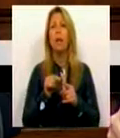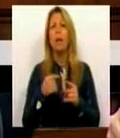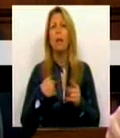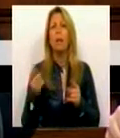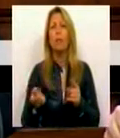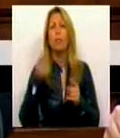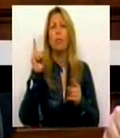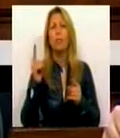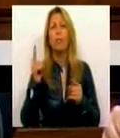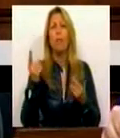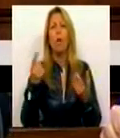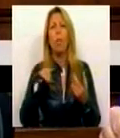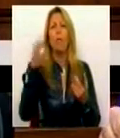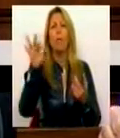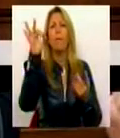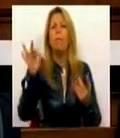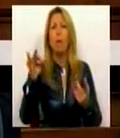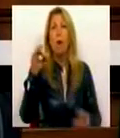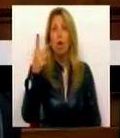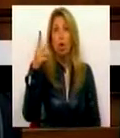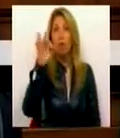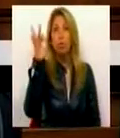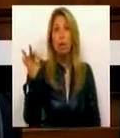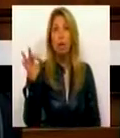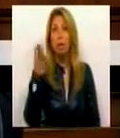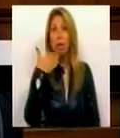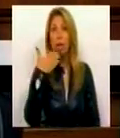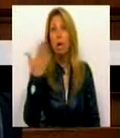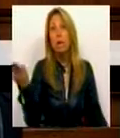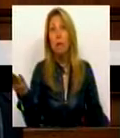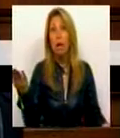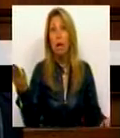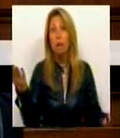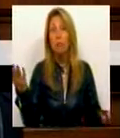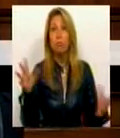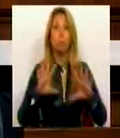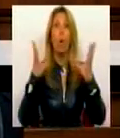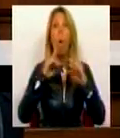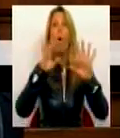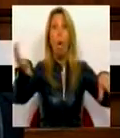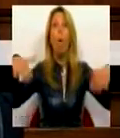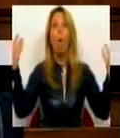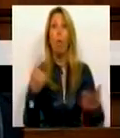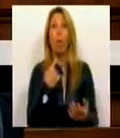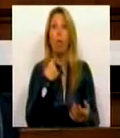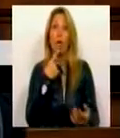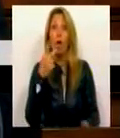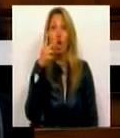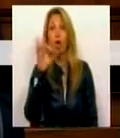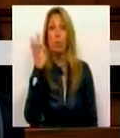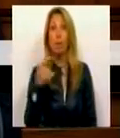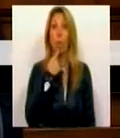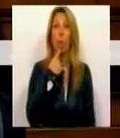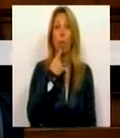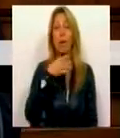métricas 2%, 2% não significa nada em termos abstratos, ou pode significar muito. Sabemos com certeza que da Cimeira